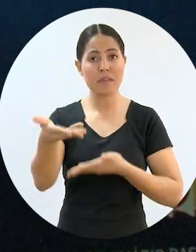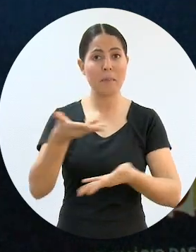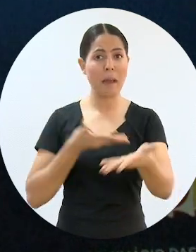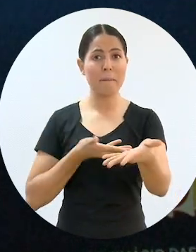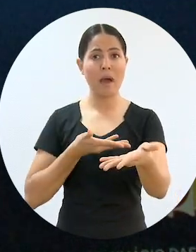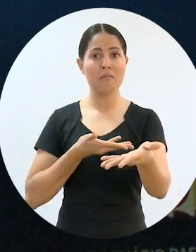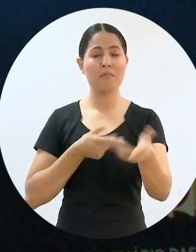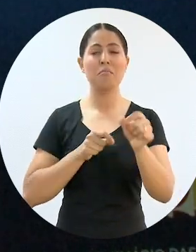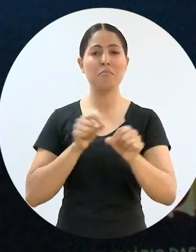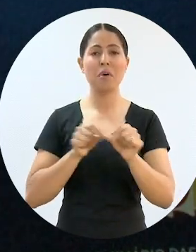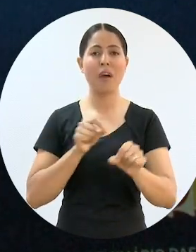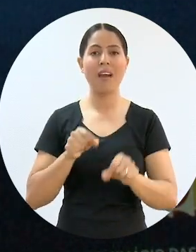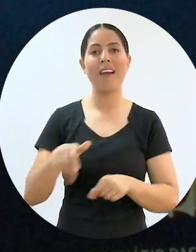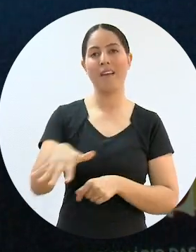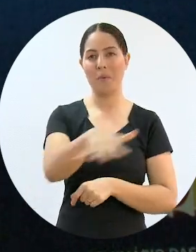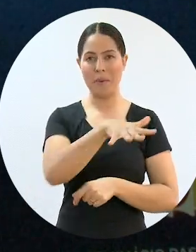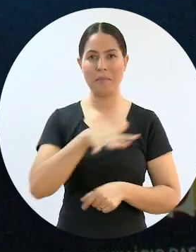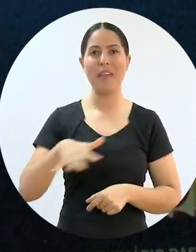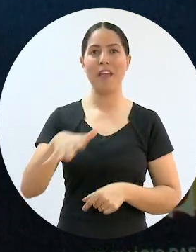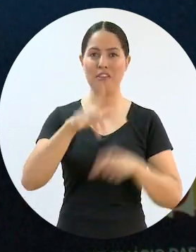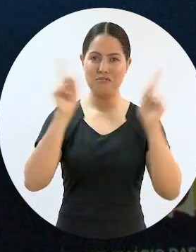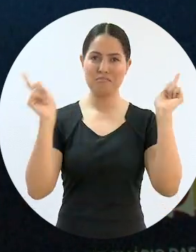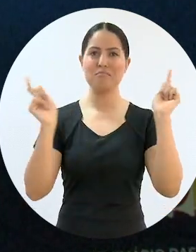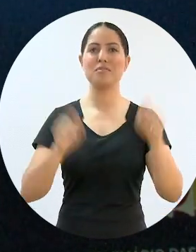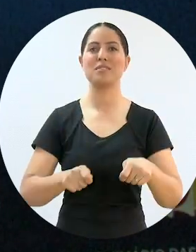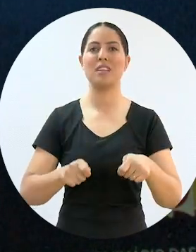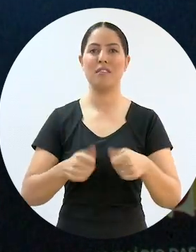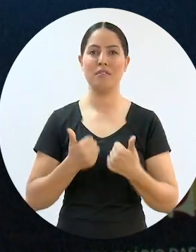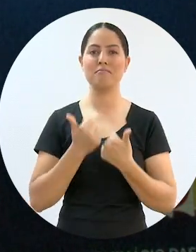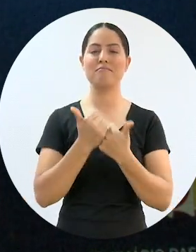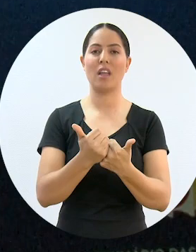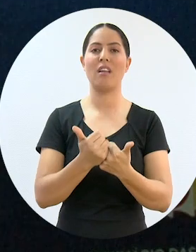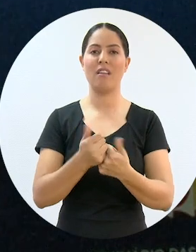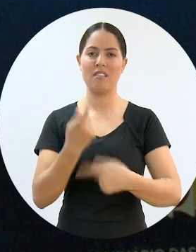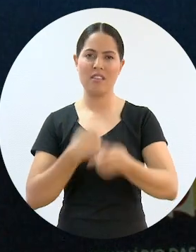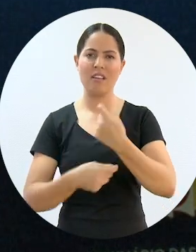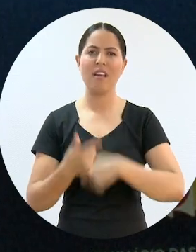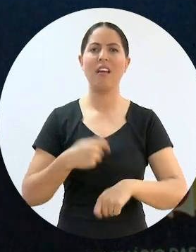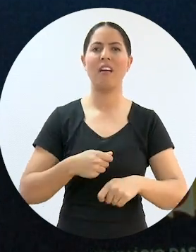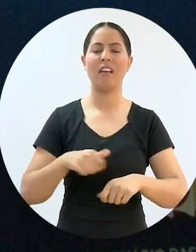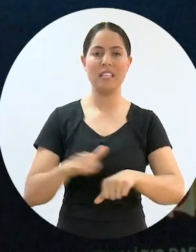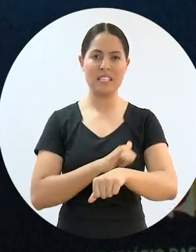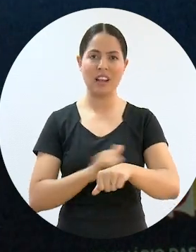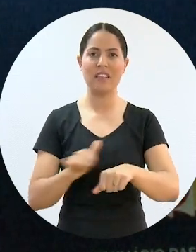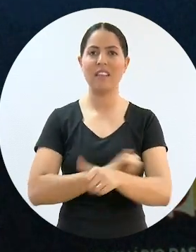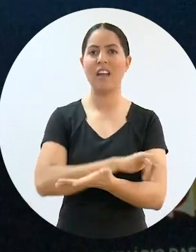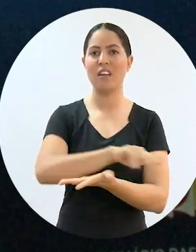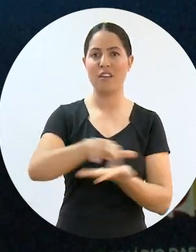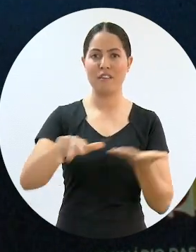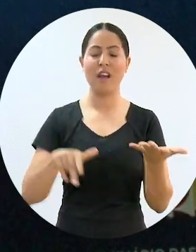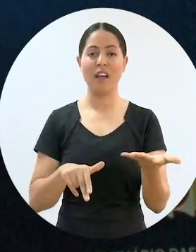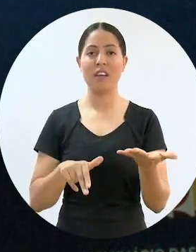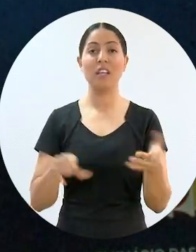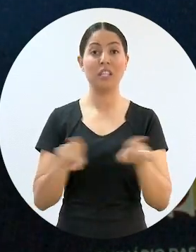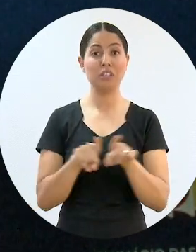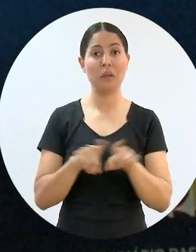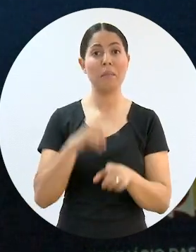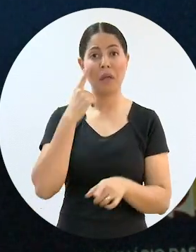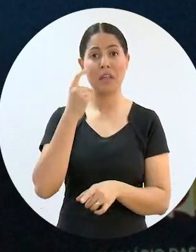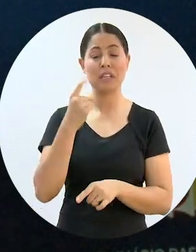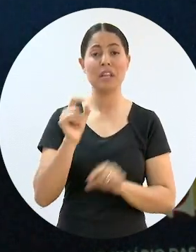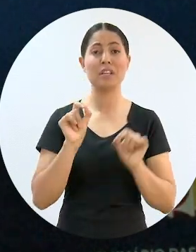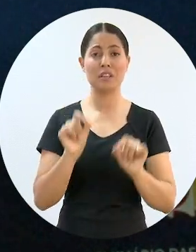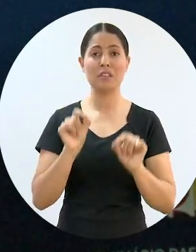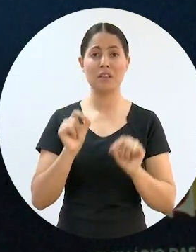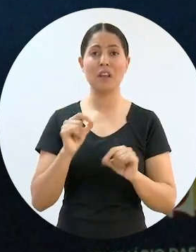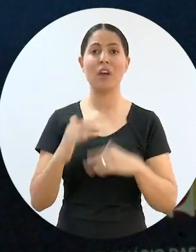recíproco para gerar um ambiente confiável para a formulação de negócios, um ambiente